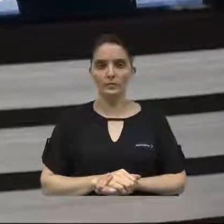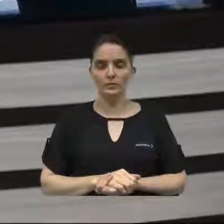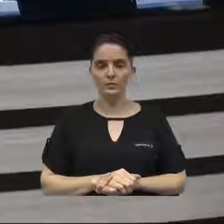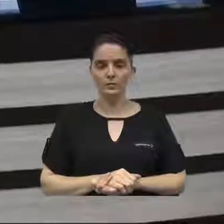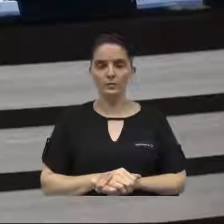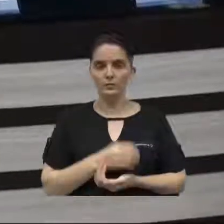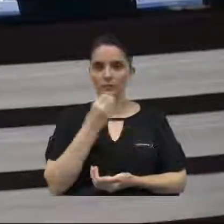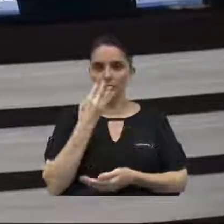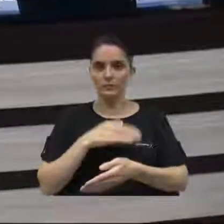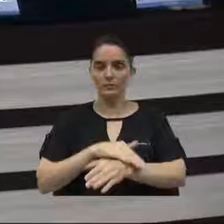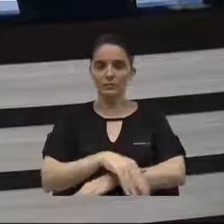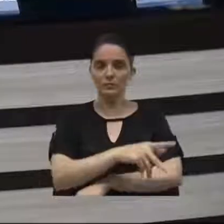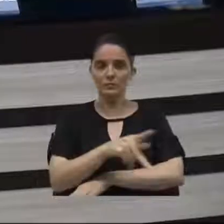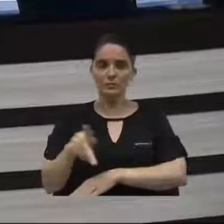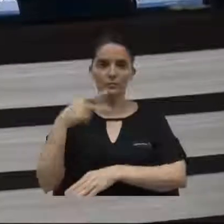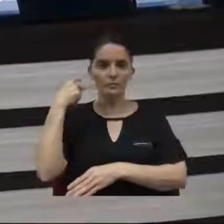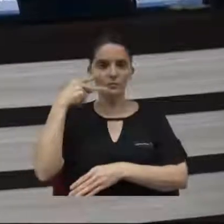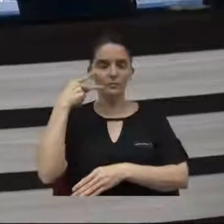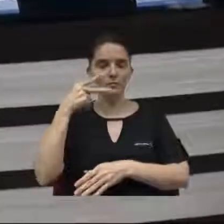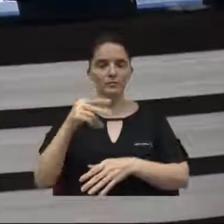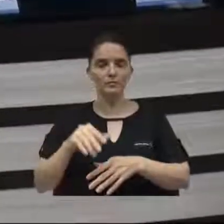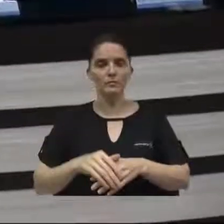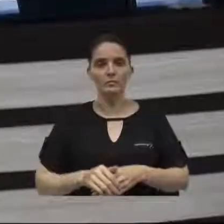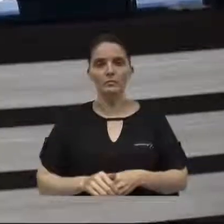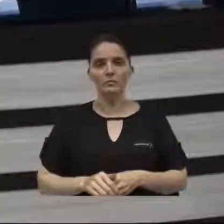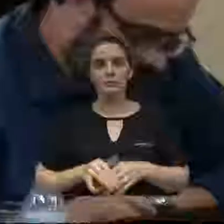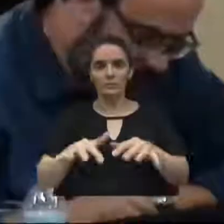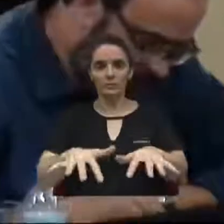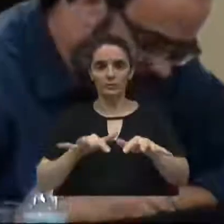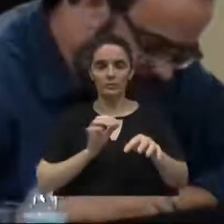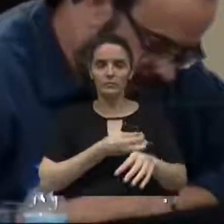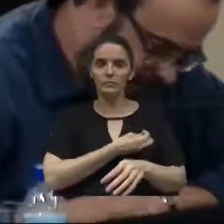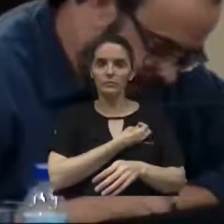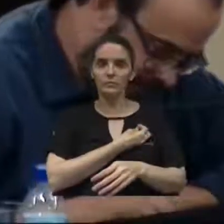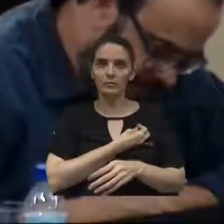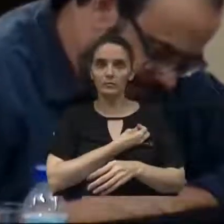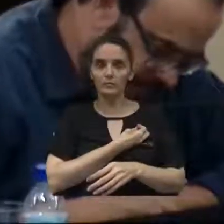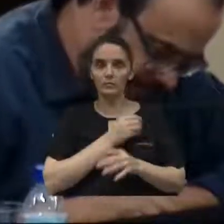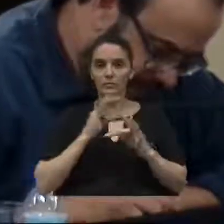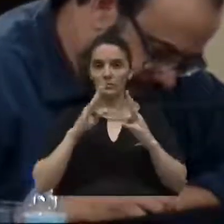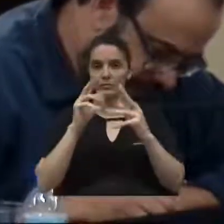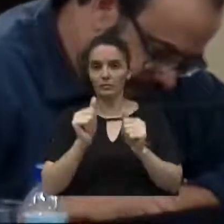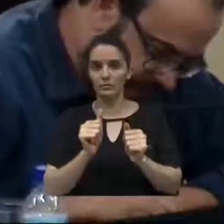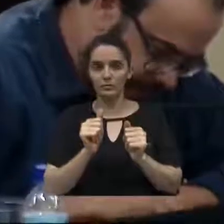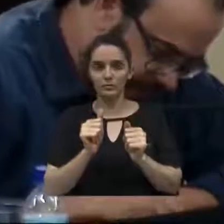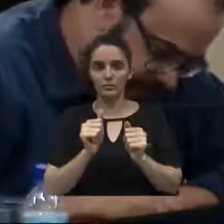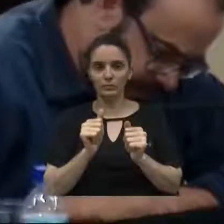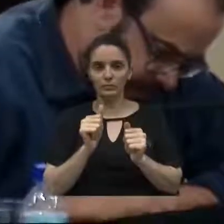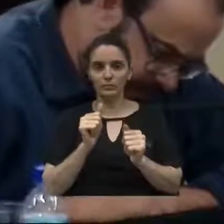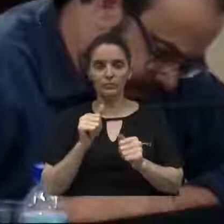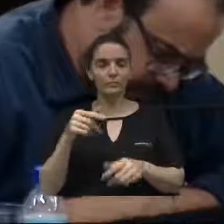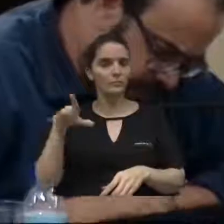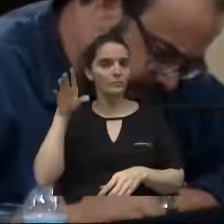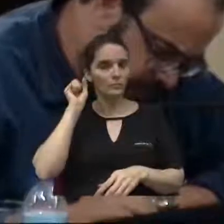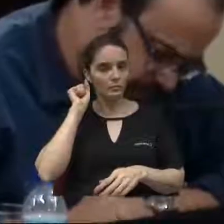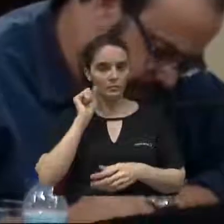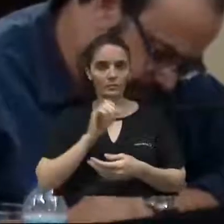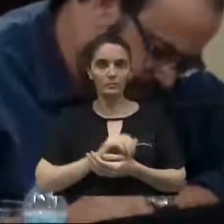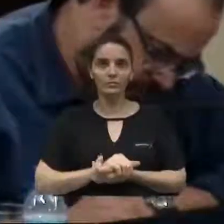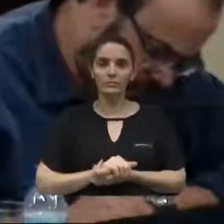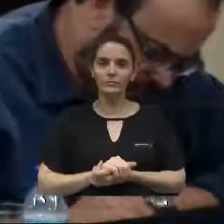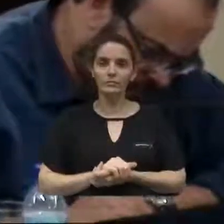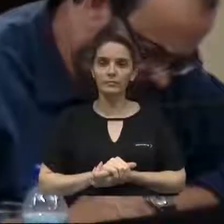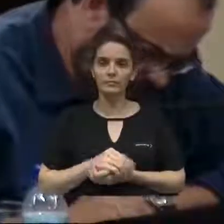Boa noite, senhor presidente, vereadores, vereadoras, público presente e todos os ouvintes. Vereadora